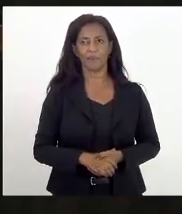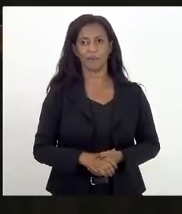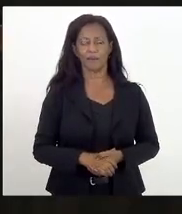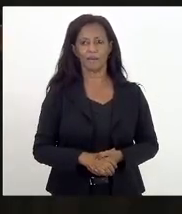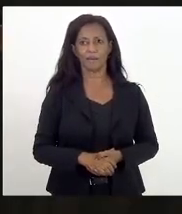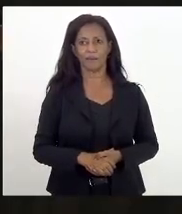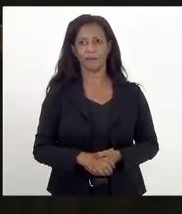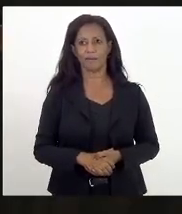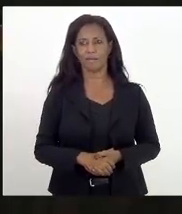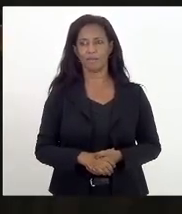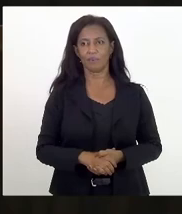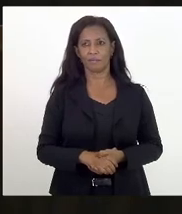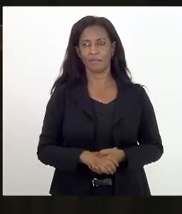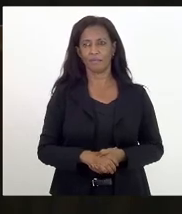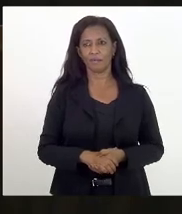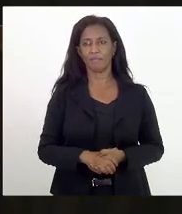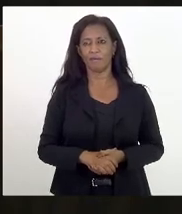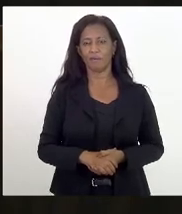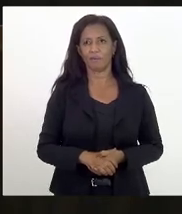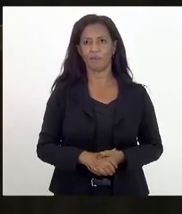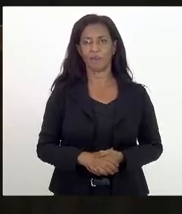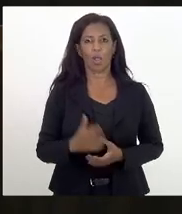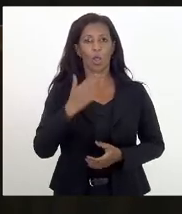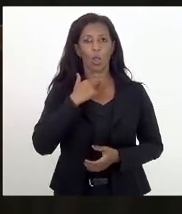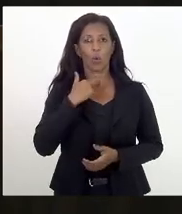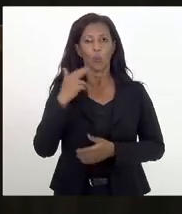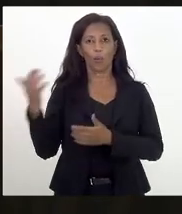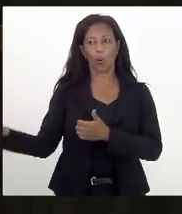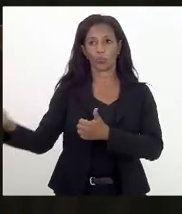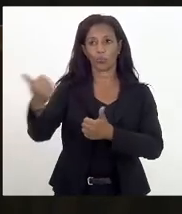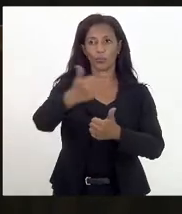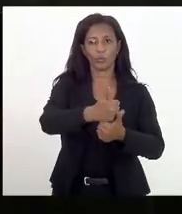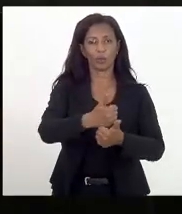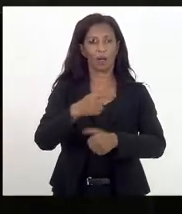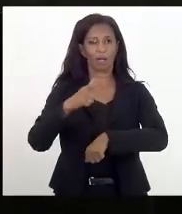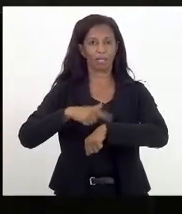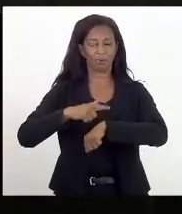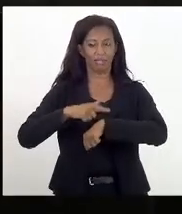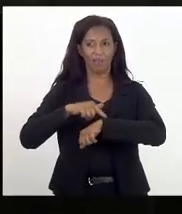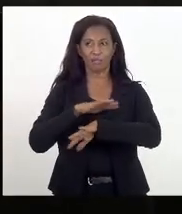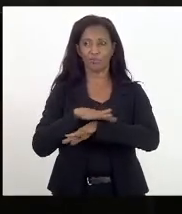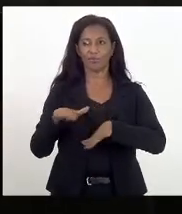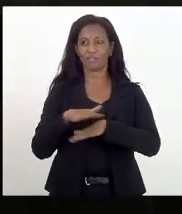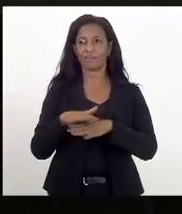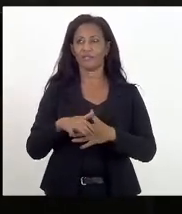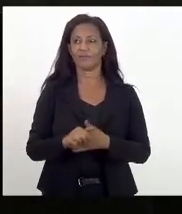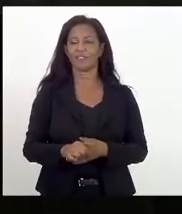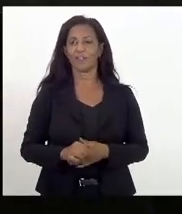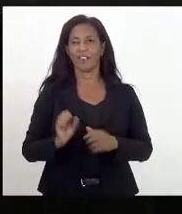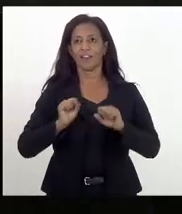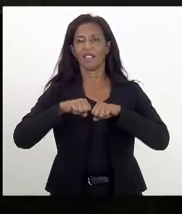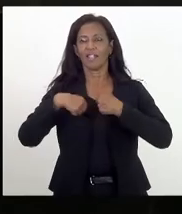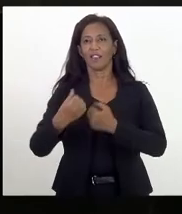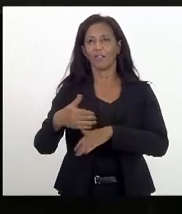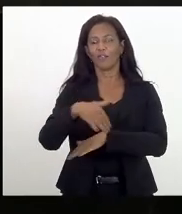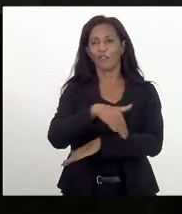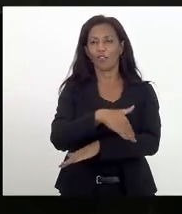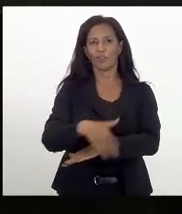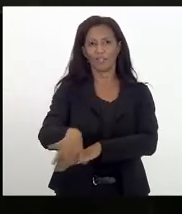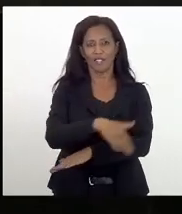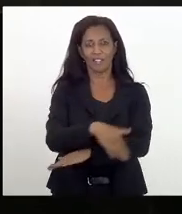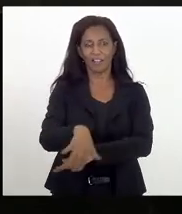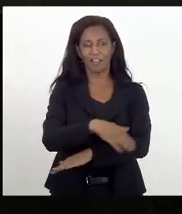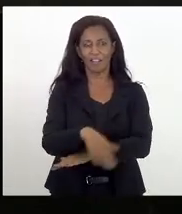não é possível dar conceder mais a parte por conta do tempo que já tá esgotado nas estradas segurou de